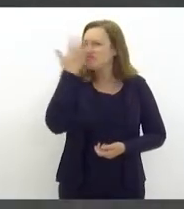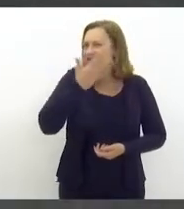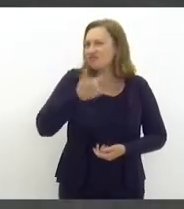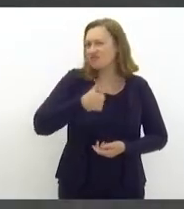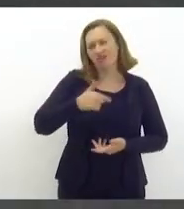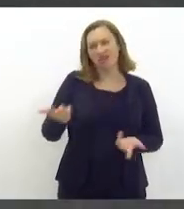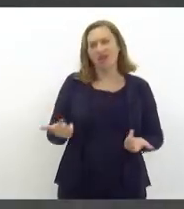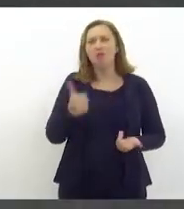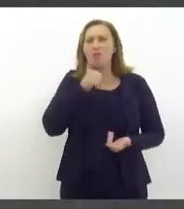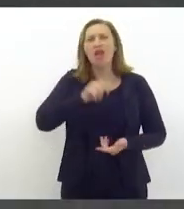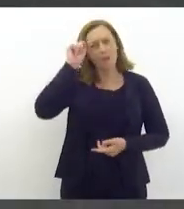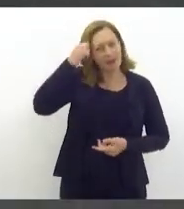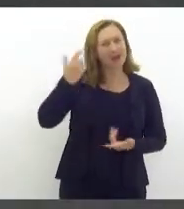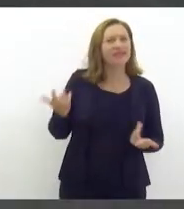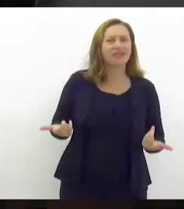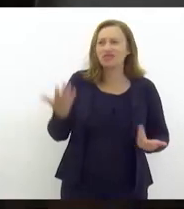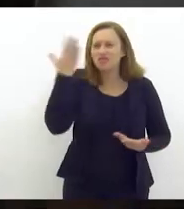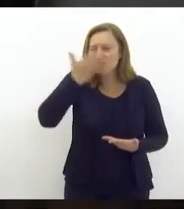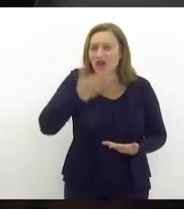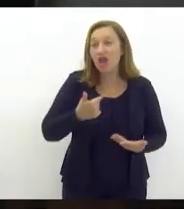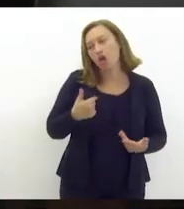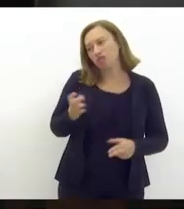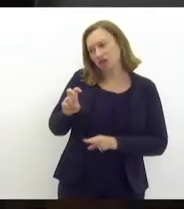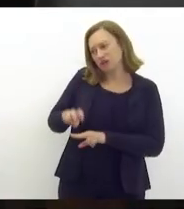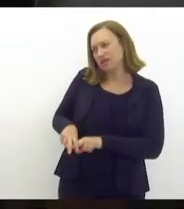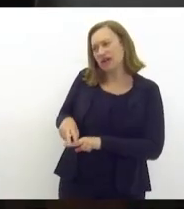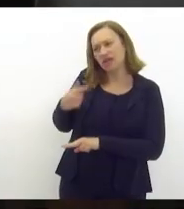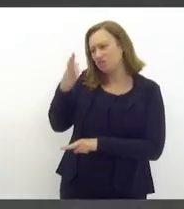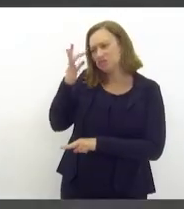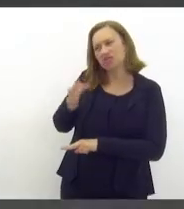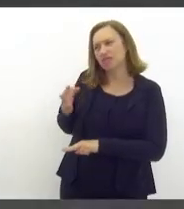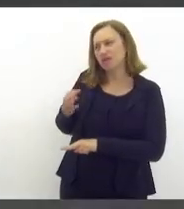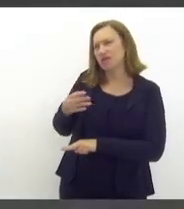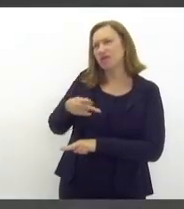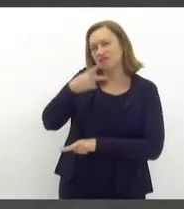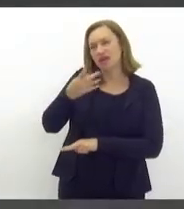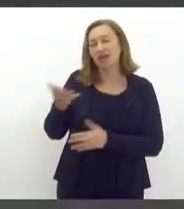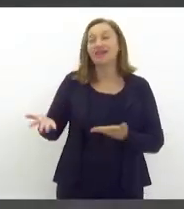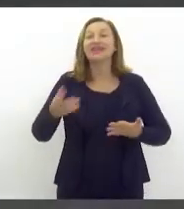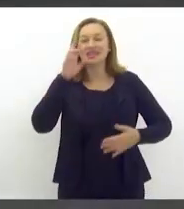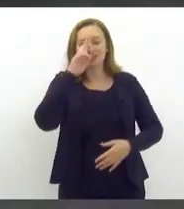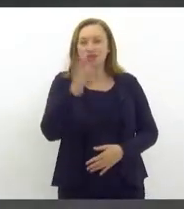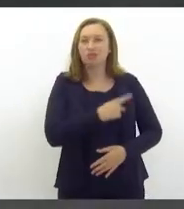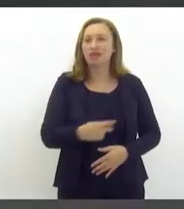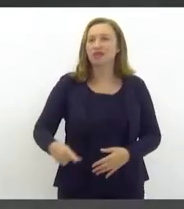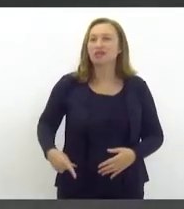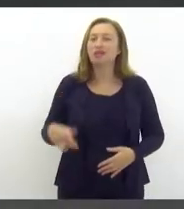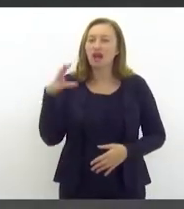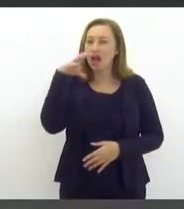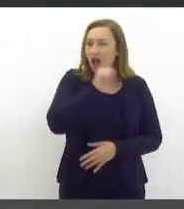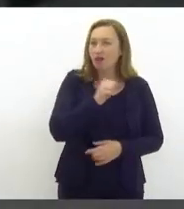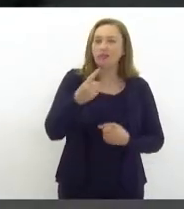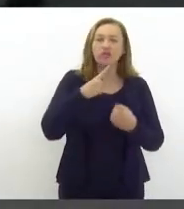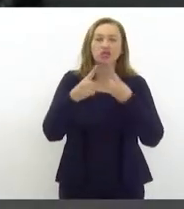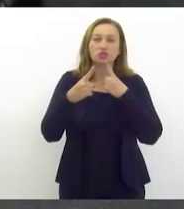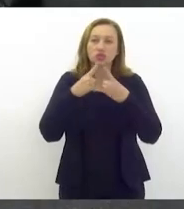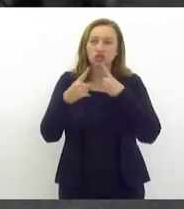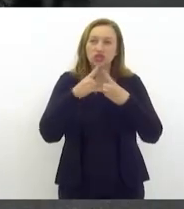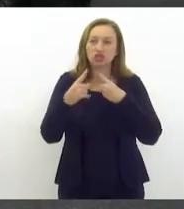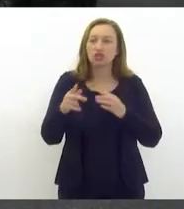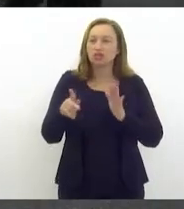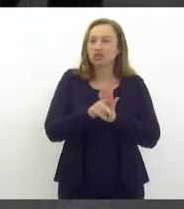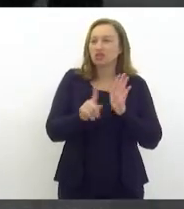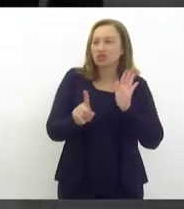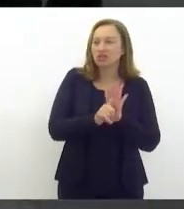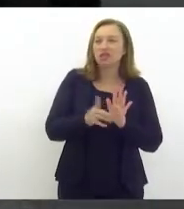gente, as mulheres pretas. Enxergo, mas você sentado, eu pensei que você ia continuar sentado. Senhor presidente, muito rápido para discutir o projeto